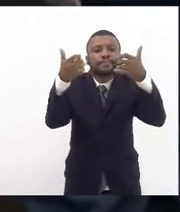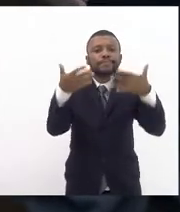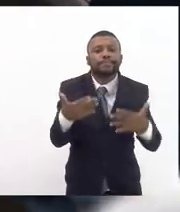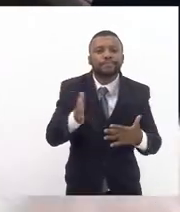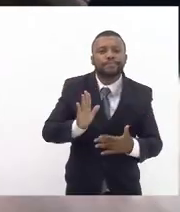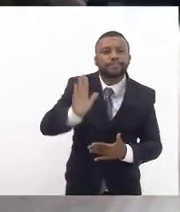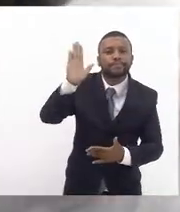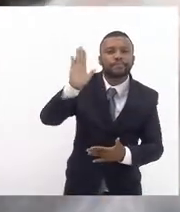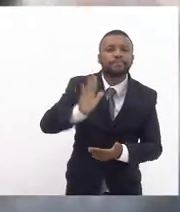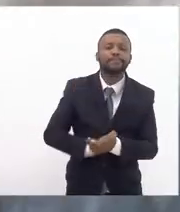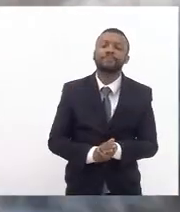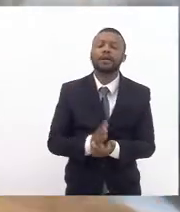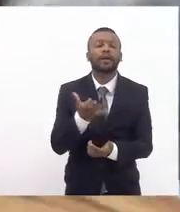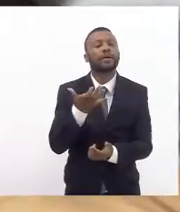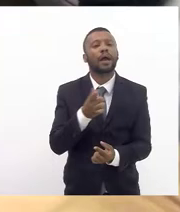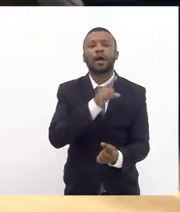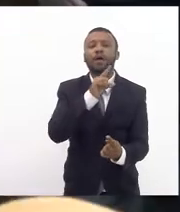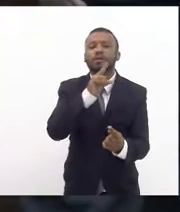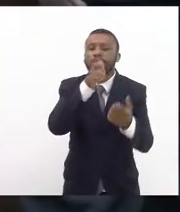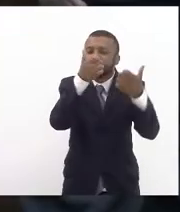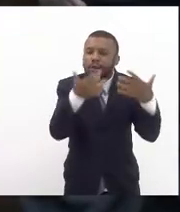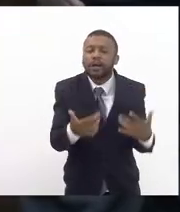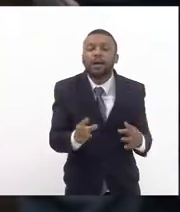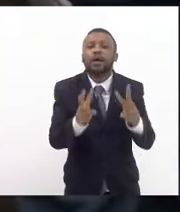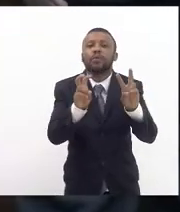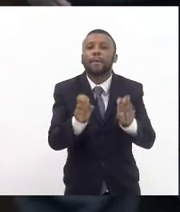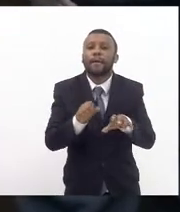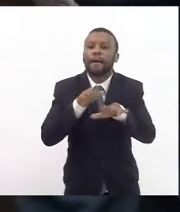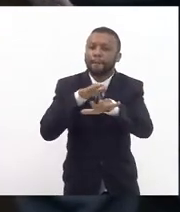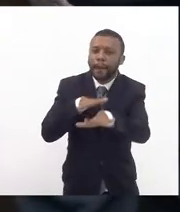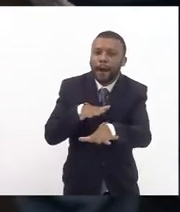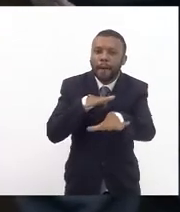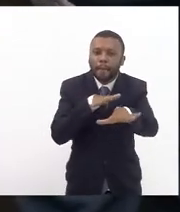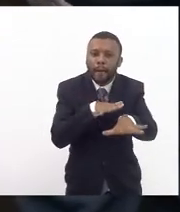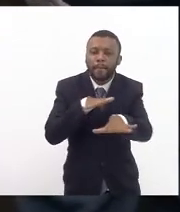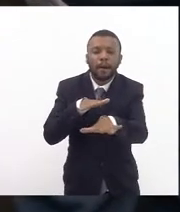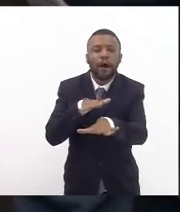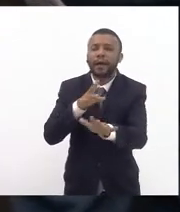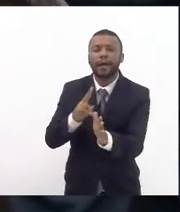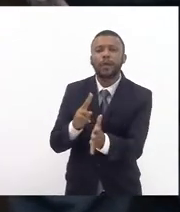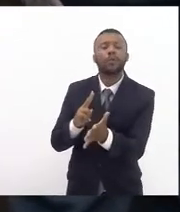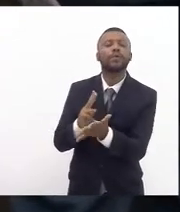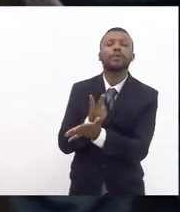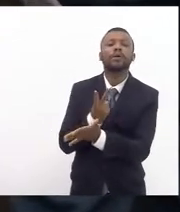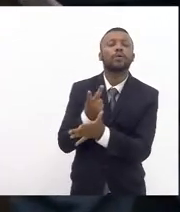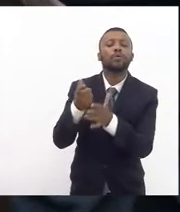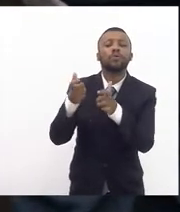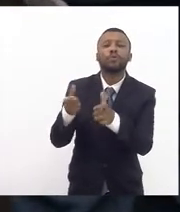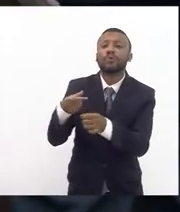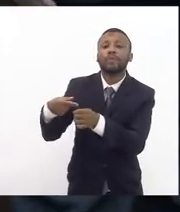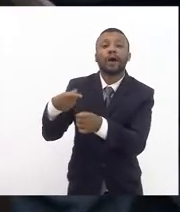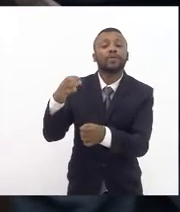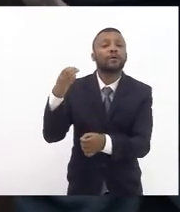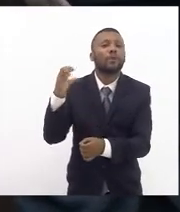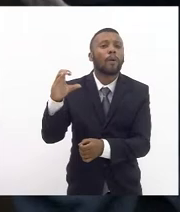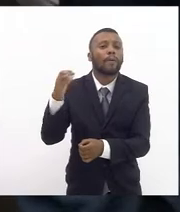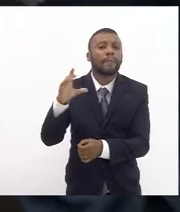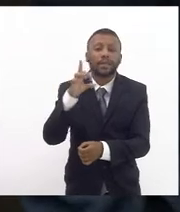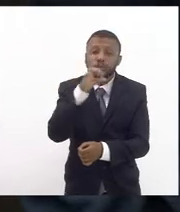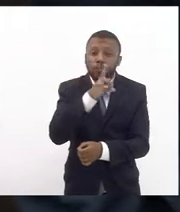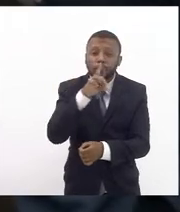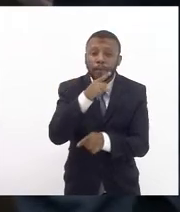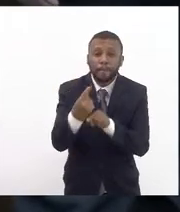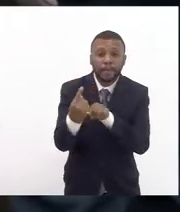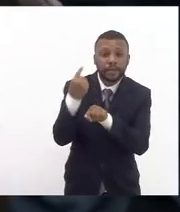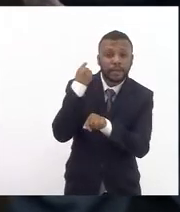Vossa Excelência para falar sobre a caminhada que aconteceu em Copacabana nesse último domingo, às 11